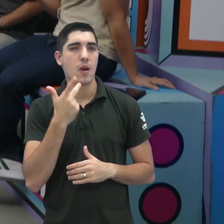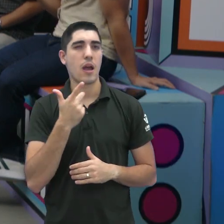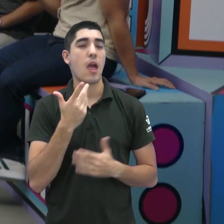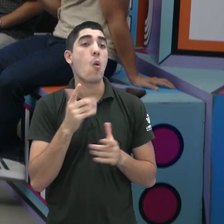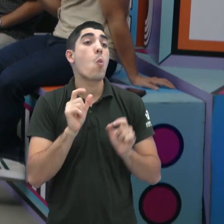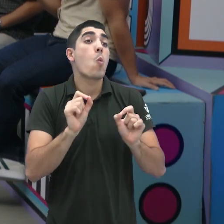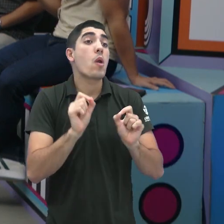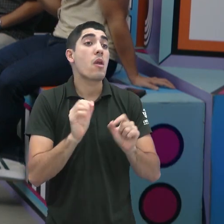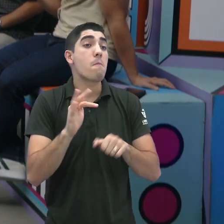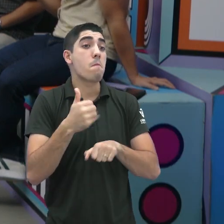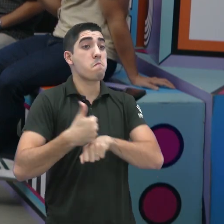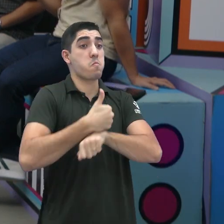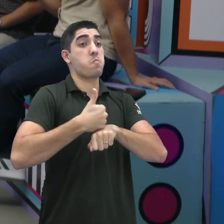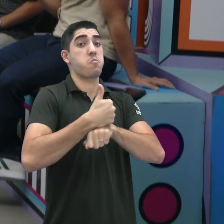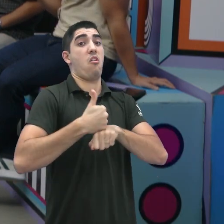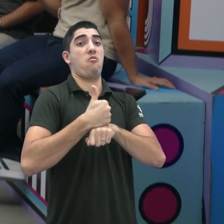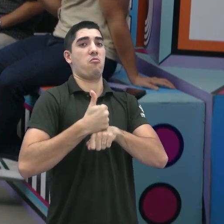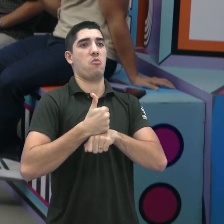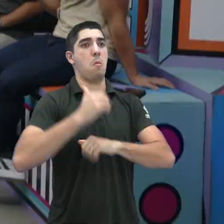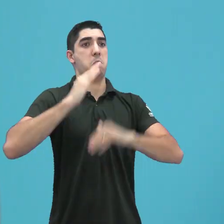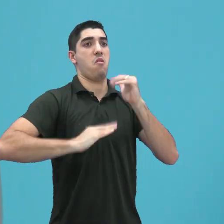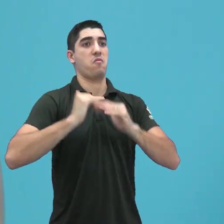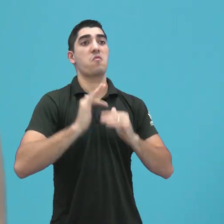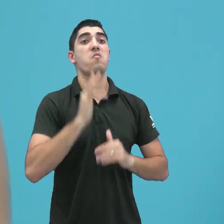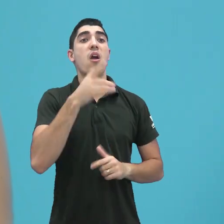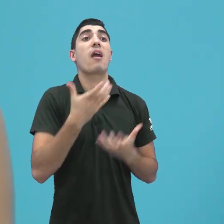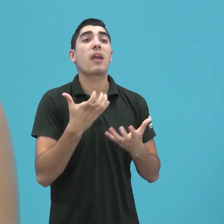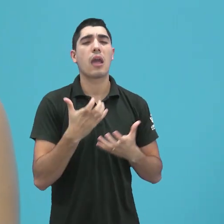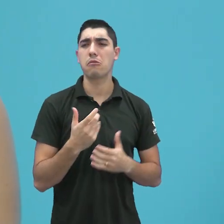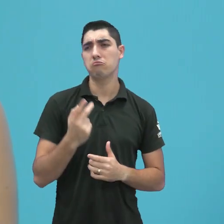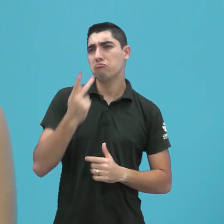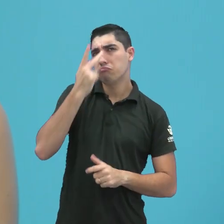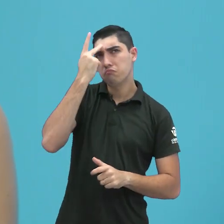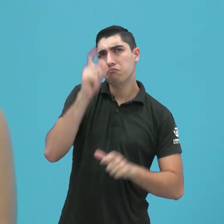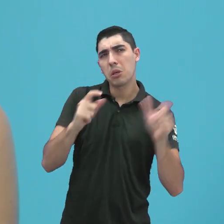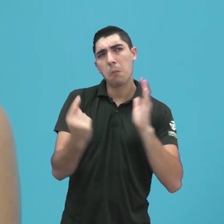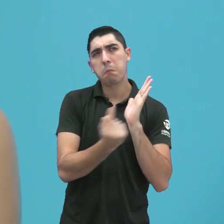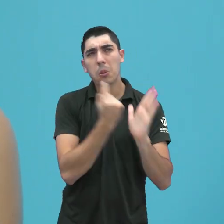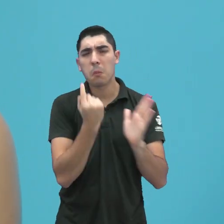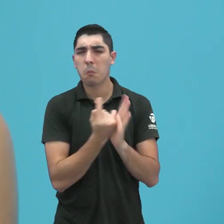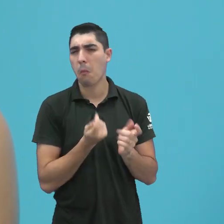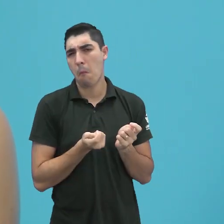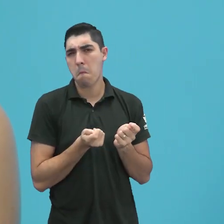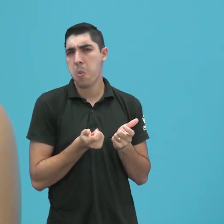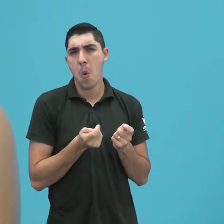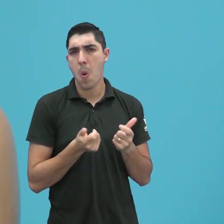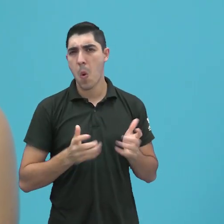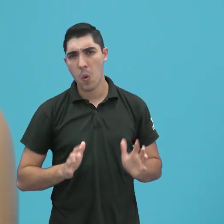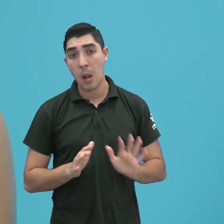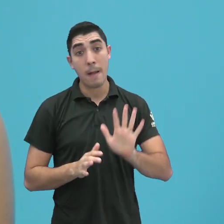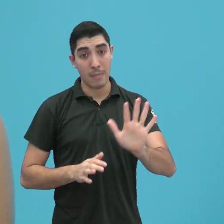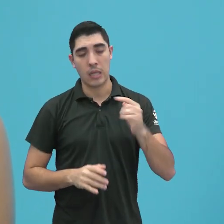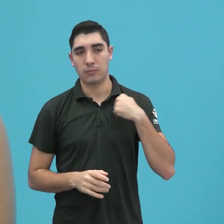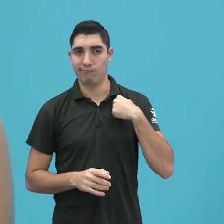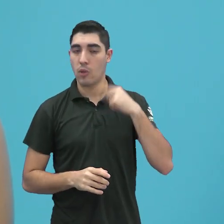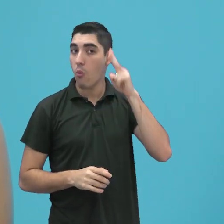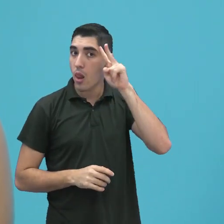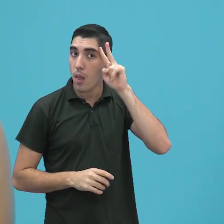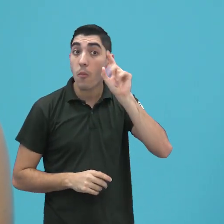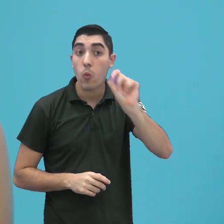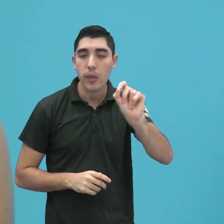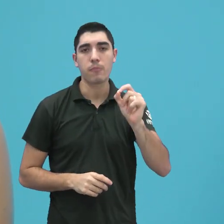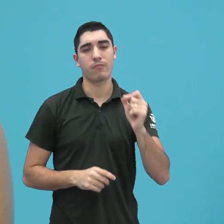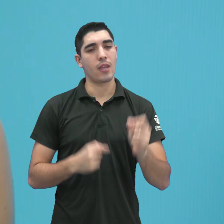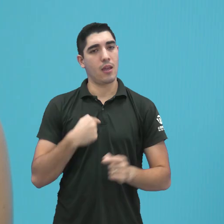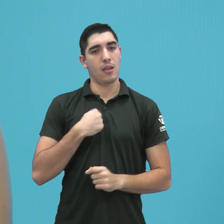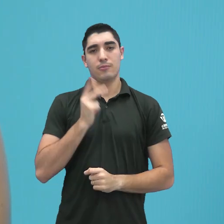ser, eu não tenho muito essa lembrança de tipo, perguntar o que eu queria ser quando eu era criança, Sim. mas eu lembro que eu sempre